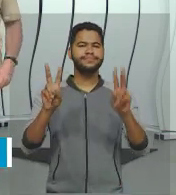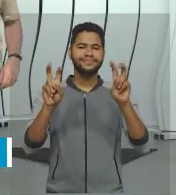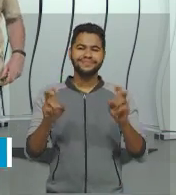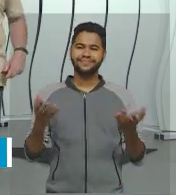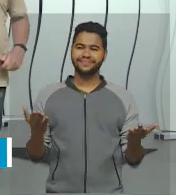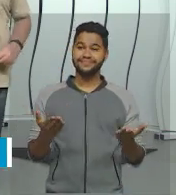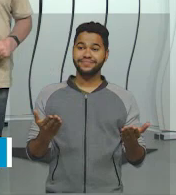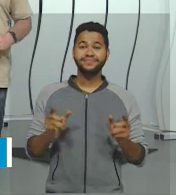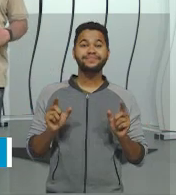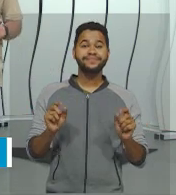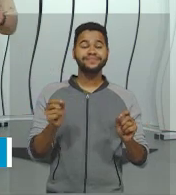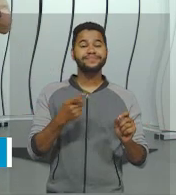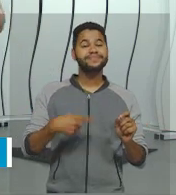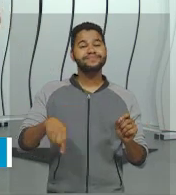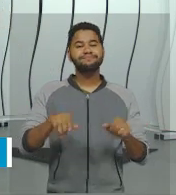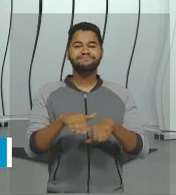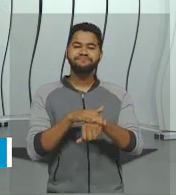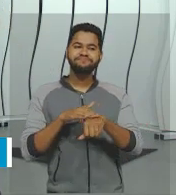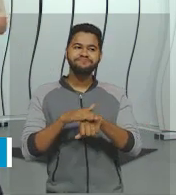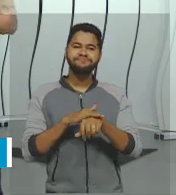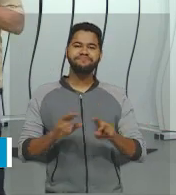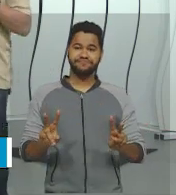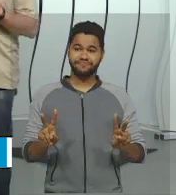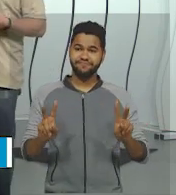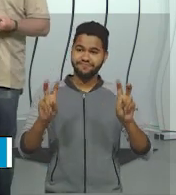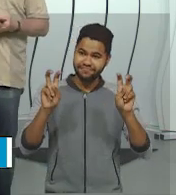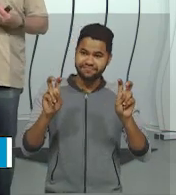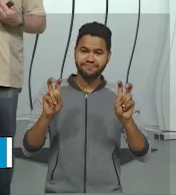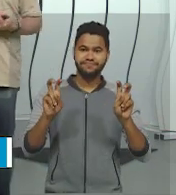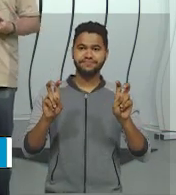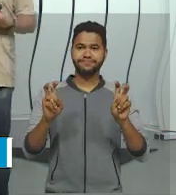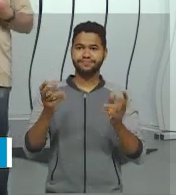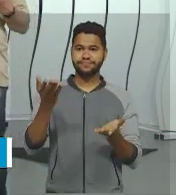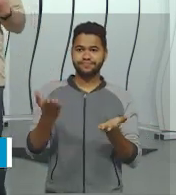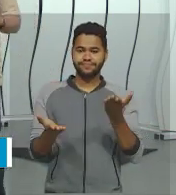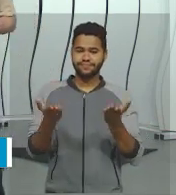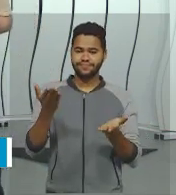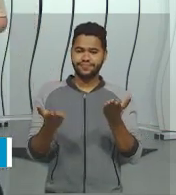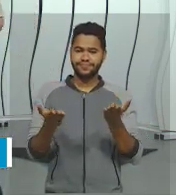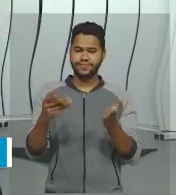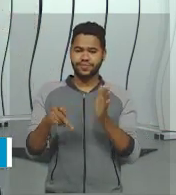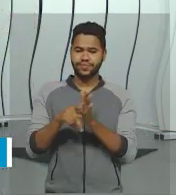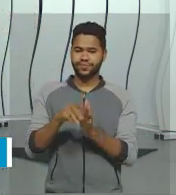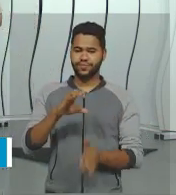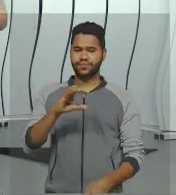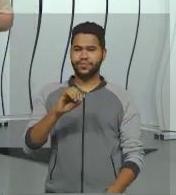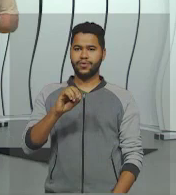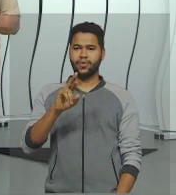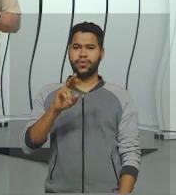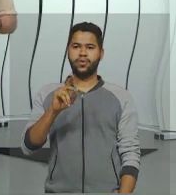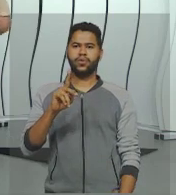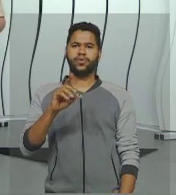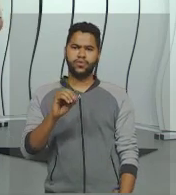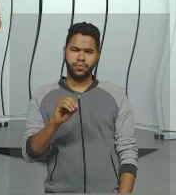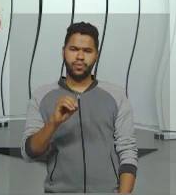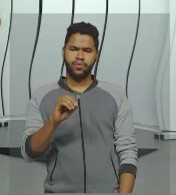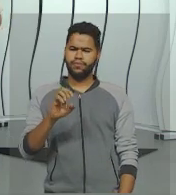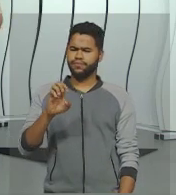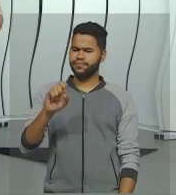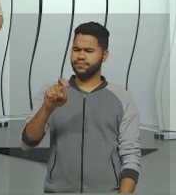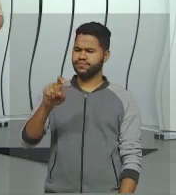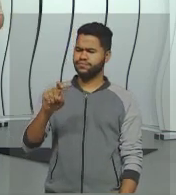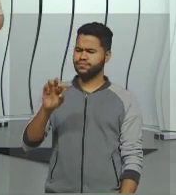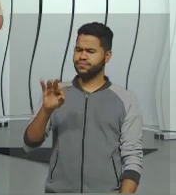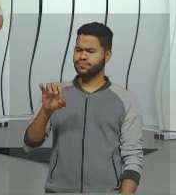aula de hoje, nós vamos conversar sobre equilíbrio de corpos extensos. Mas o que seria